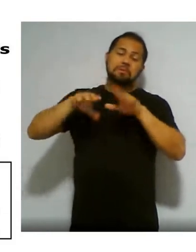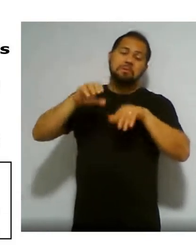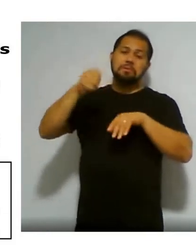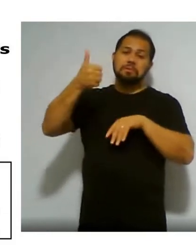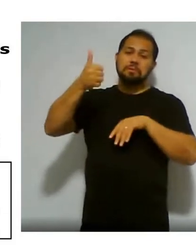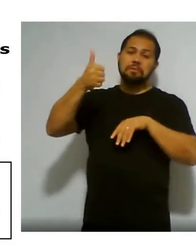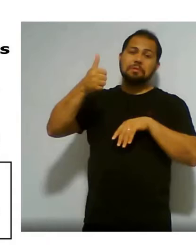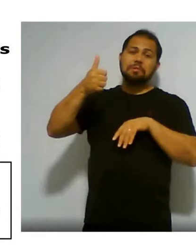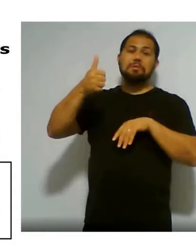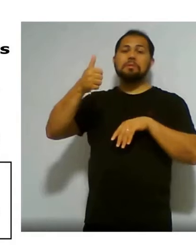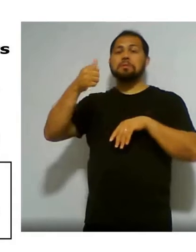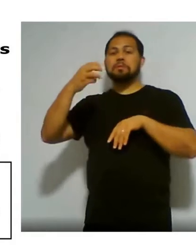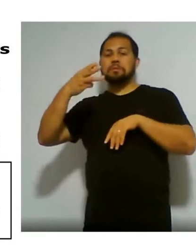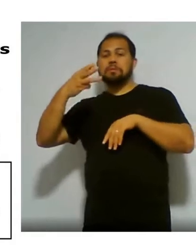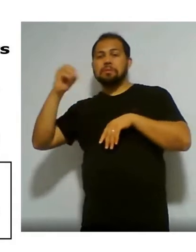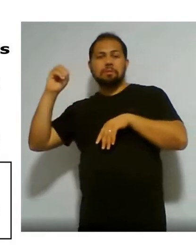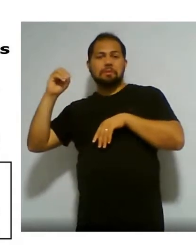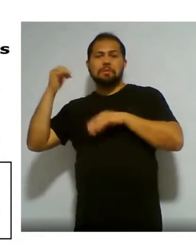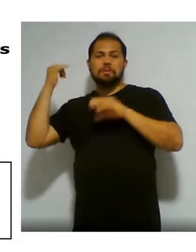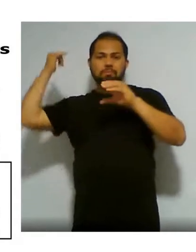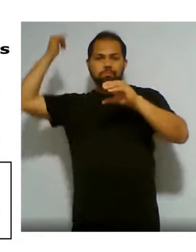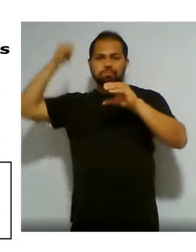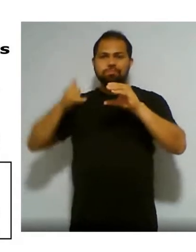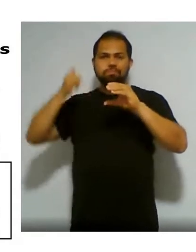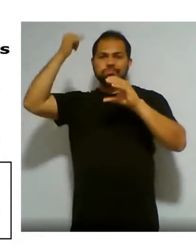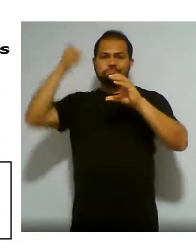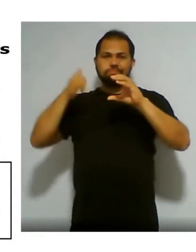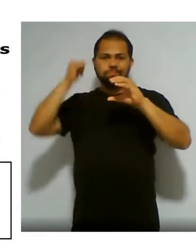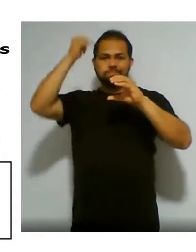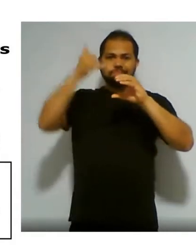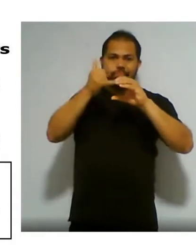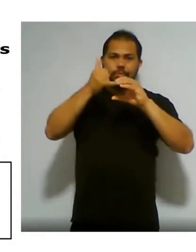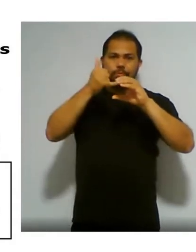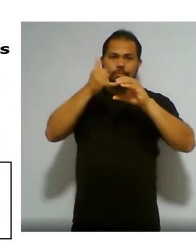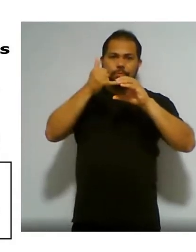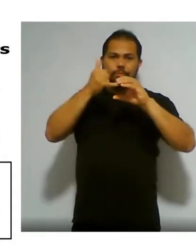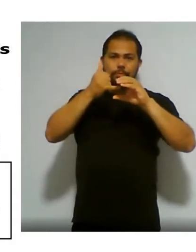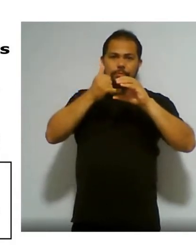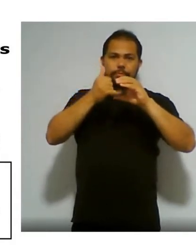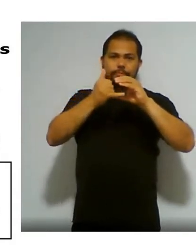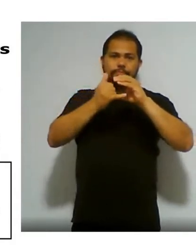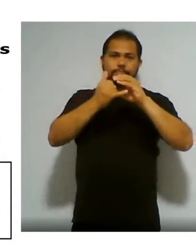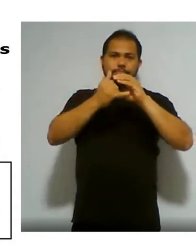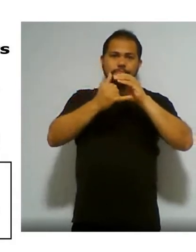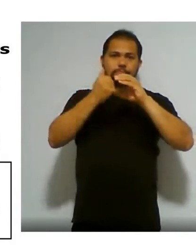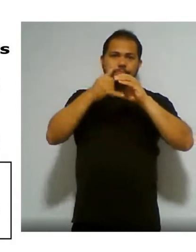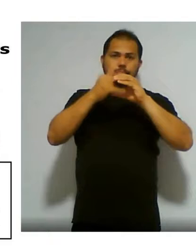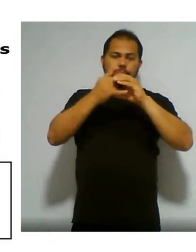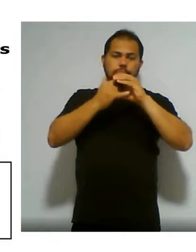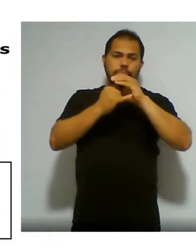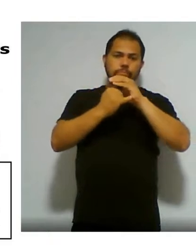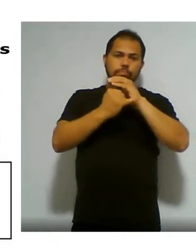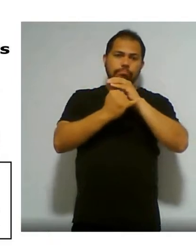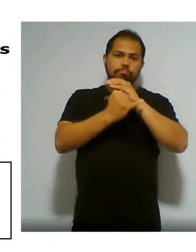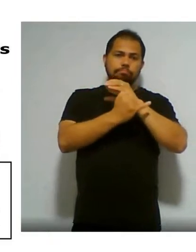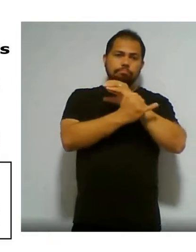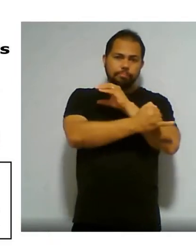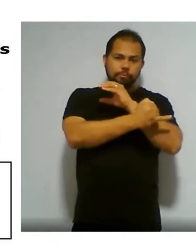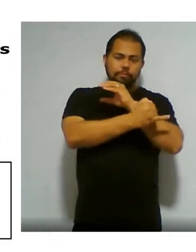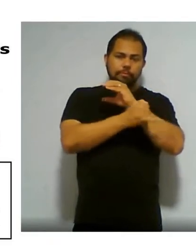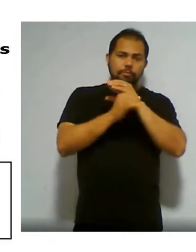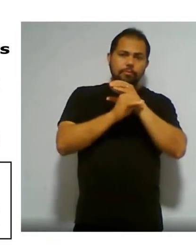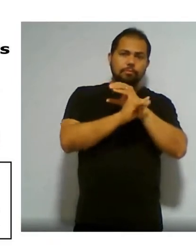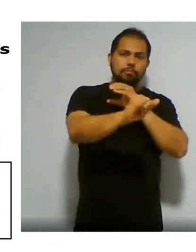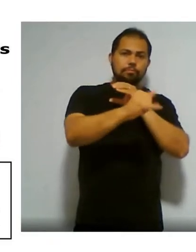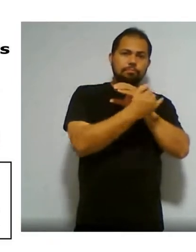e aí sim, a partir daí ele vai fornecer conectores específicos, cada um para um local da placa-mãe.